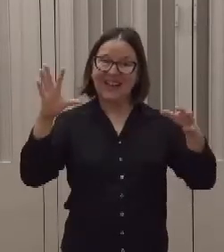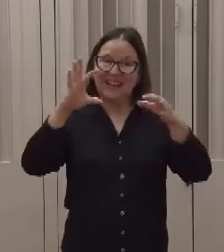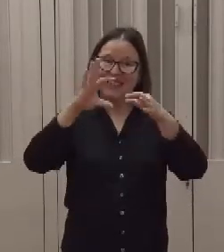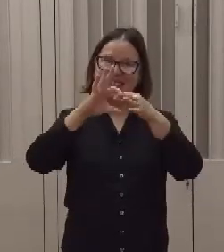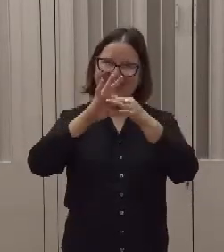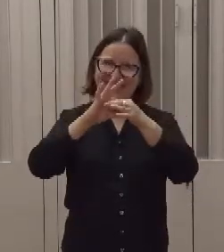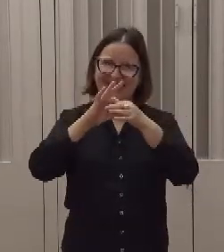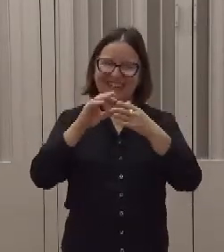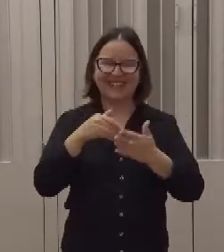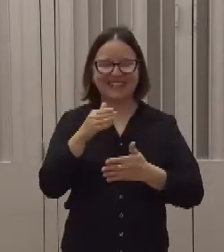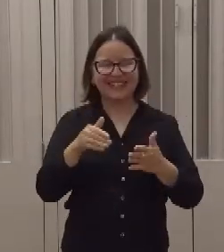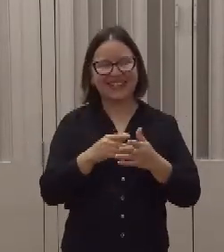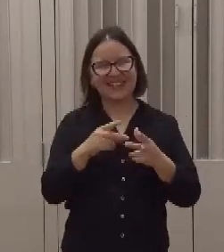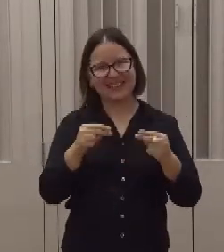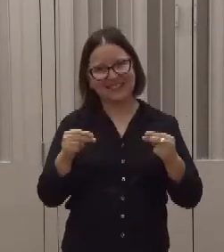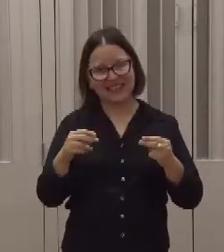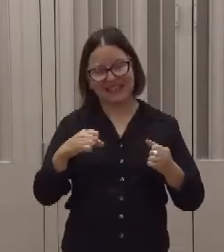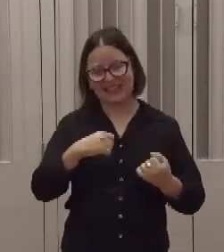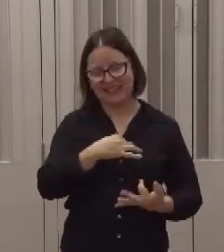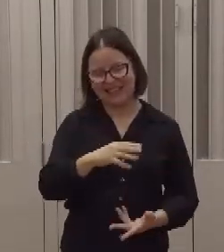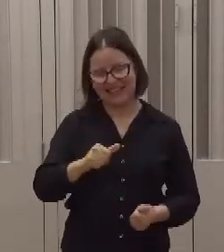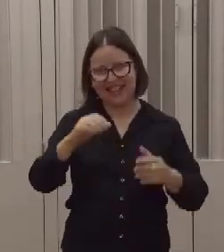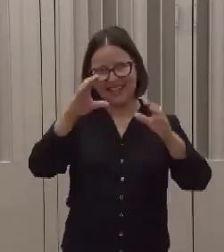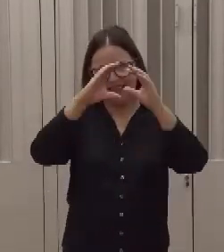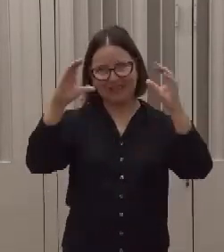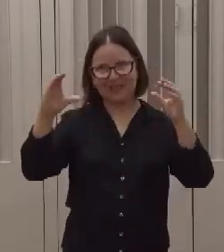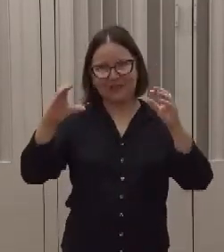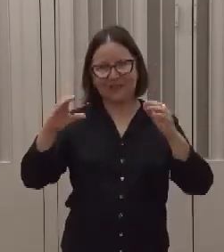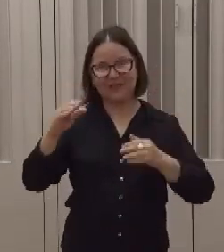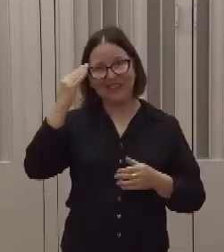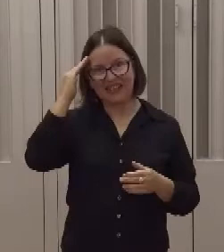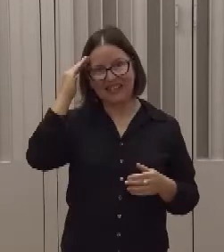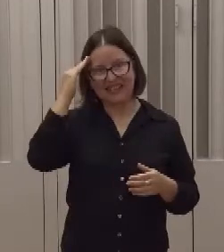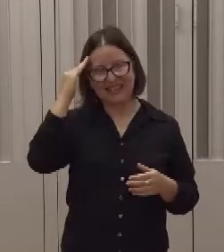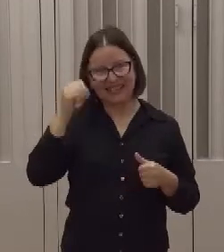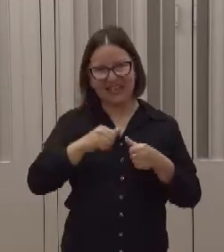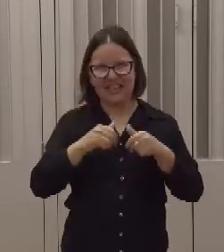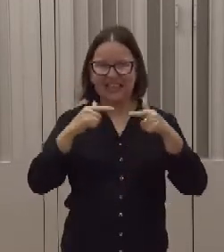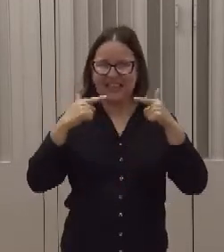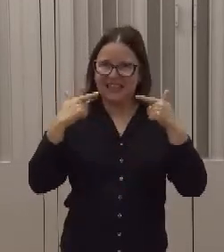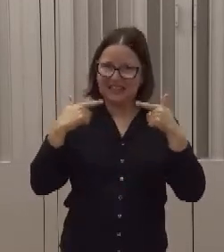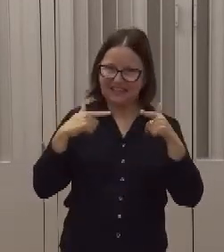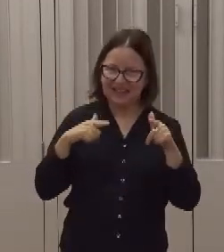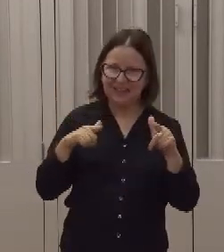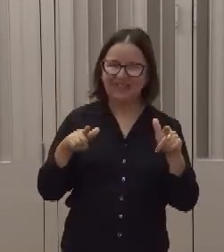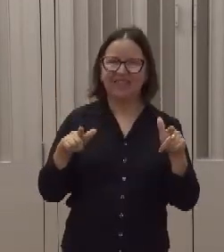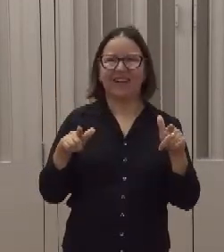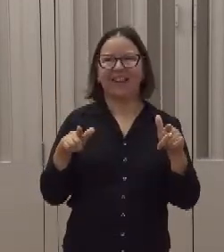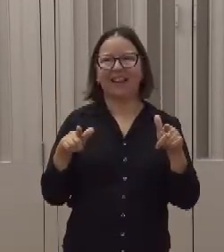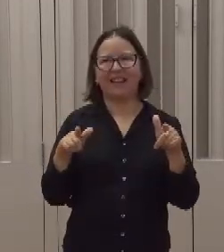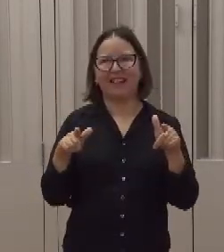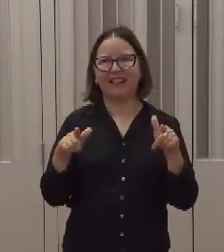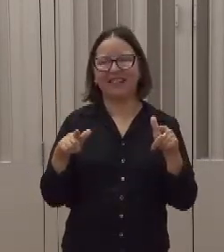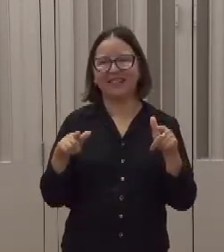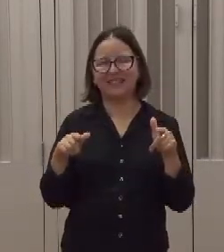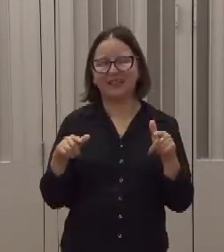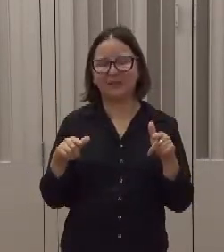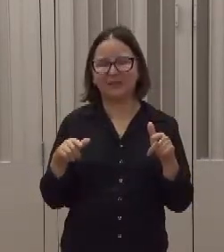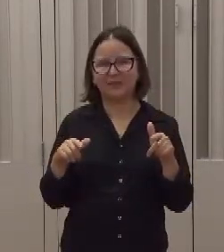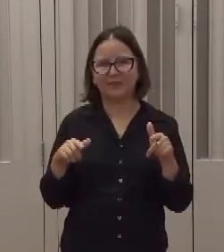terra e no céu. Então entender essa forma de linguagem, essa forma de se portar